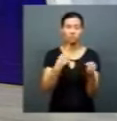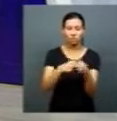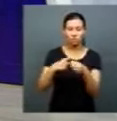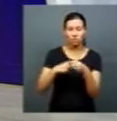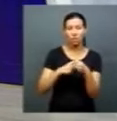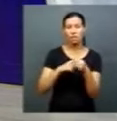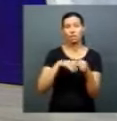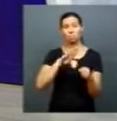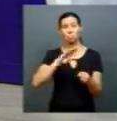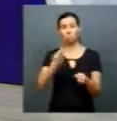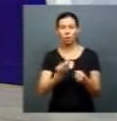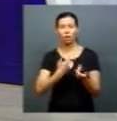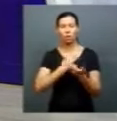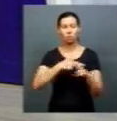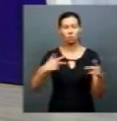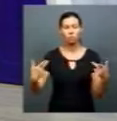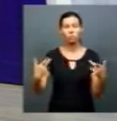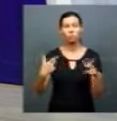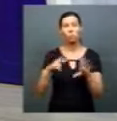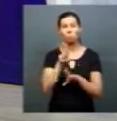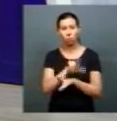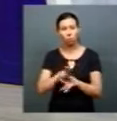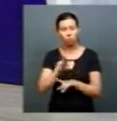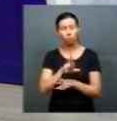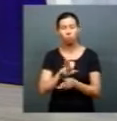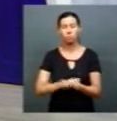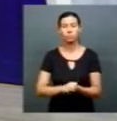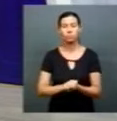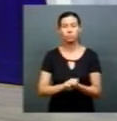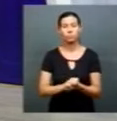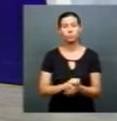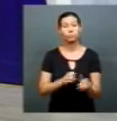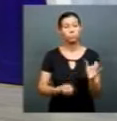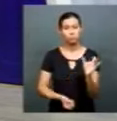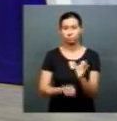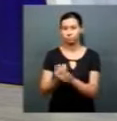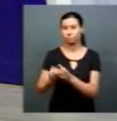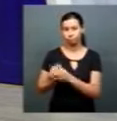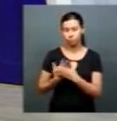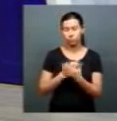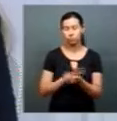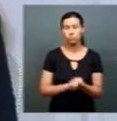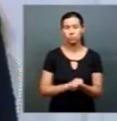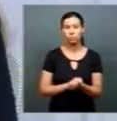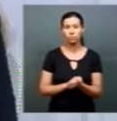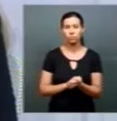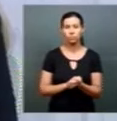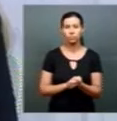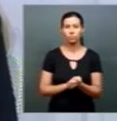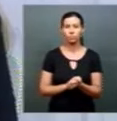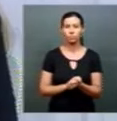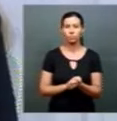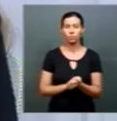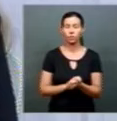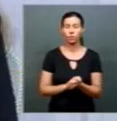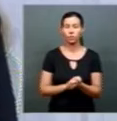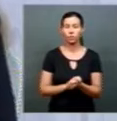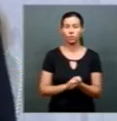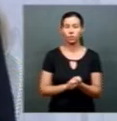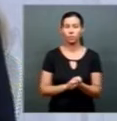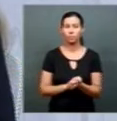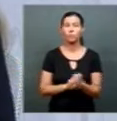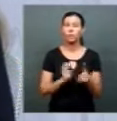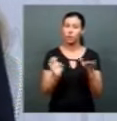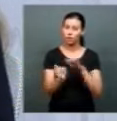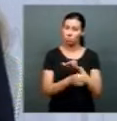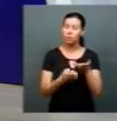Belo Horizonte, que já aconteceu mais maduro, de Uberlândia, que está acontecendo, igual eu te falei, despontando cada vez mais com empresas